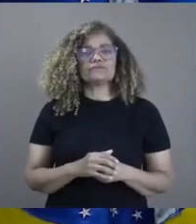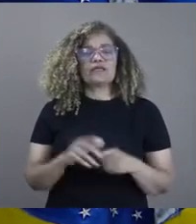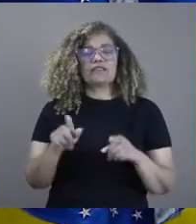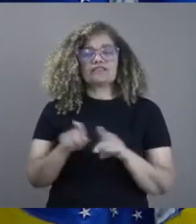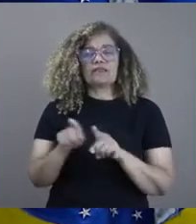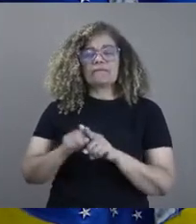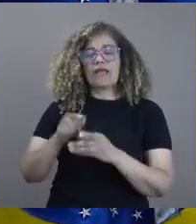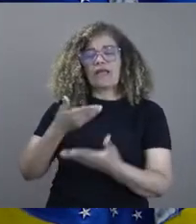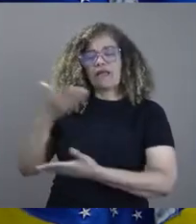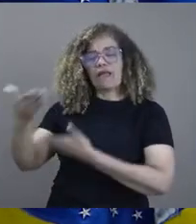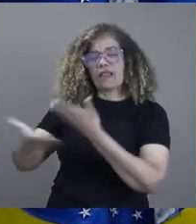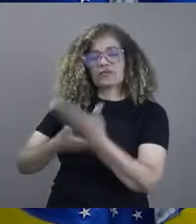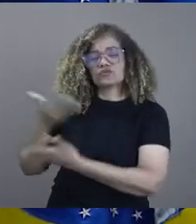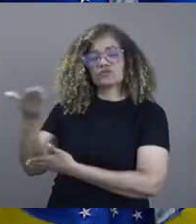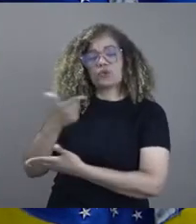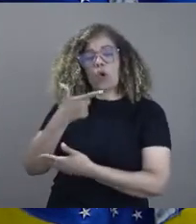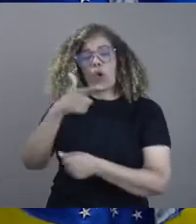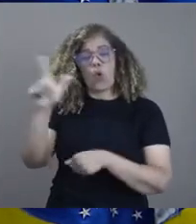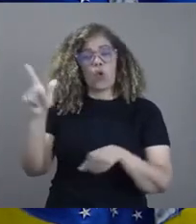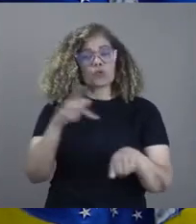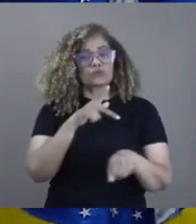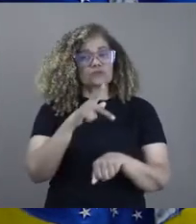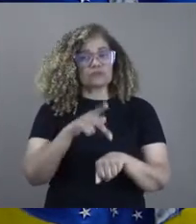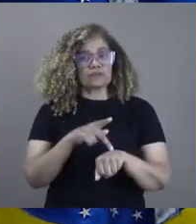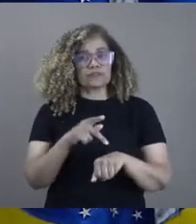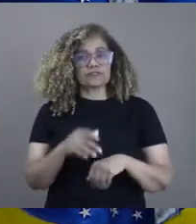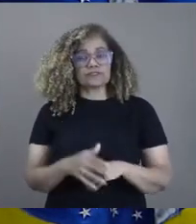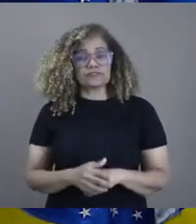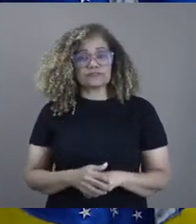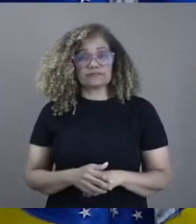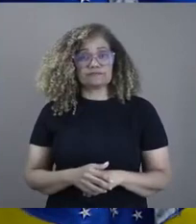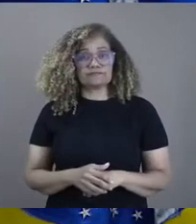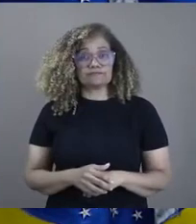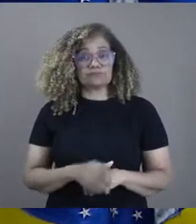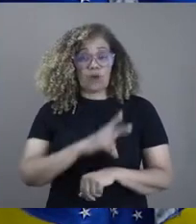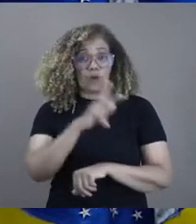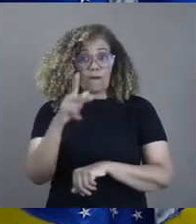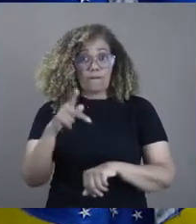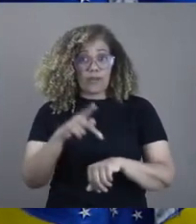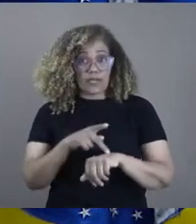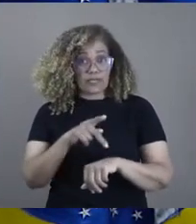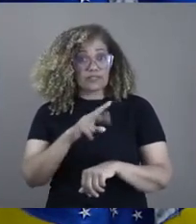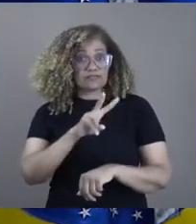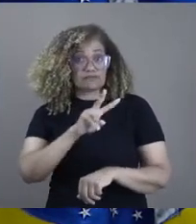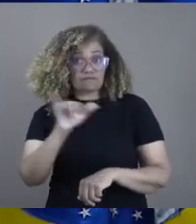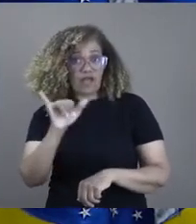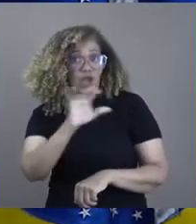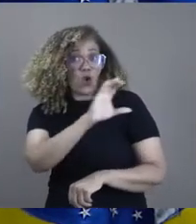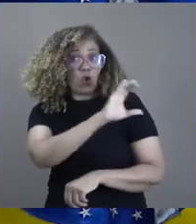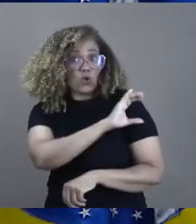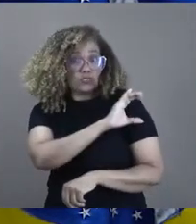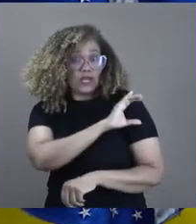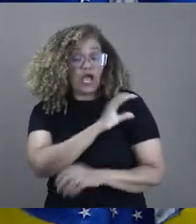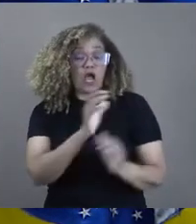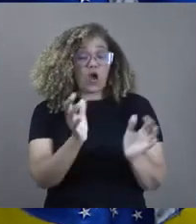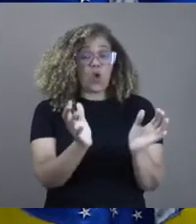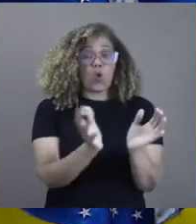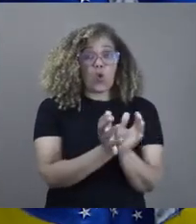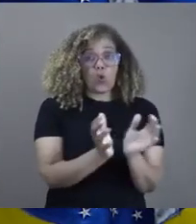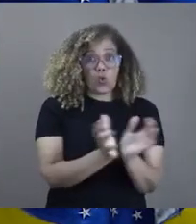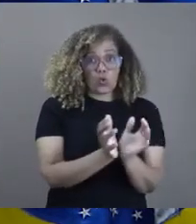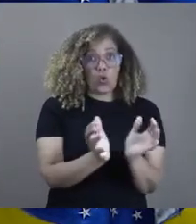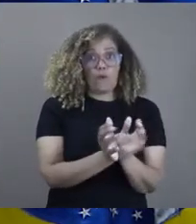internacional o país vai coordenar os trabalhos de um grupo